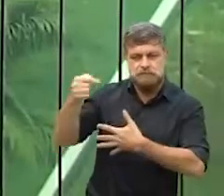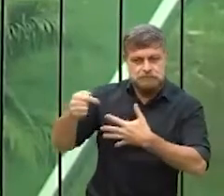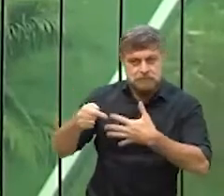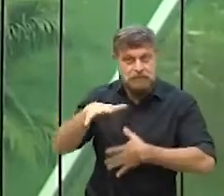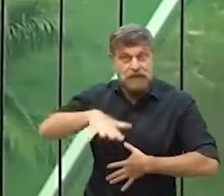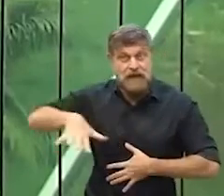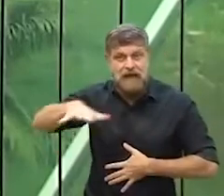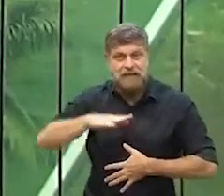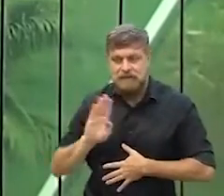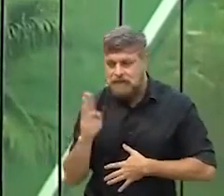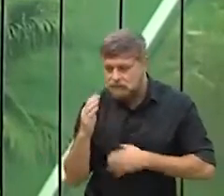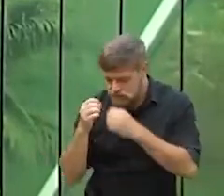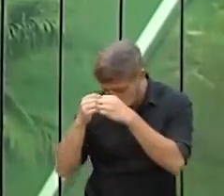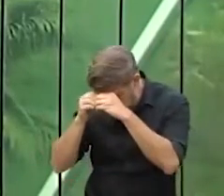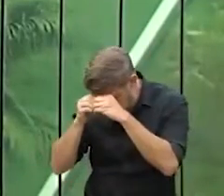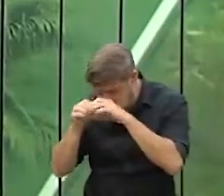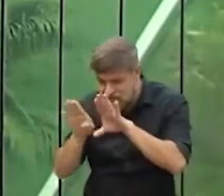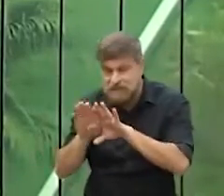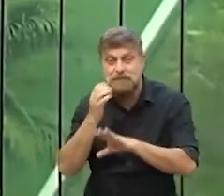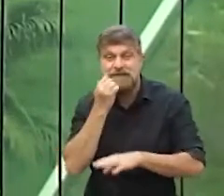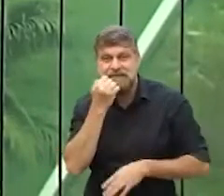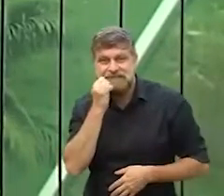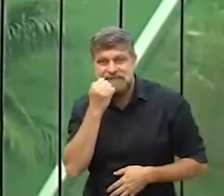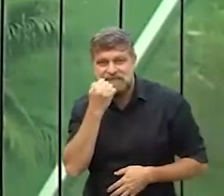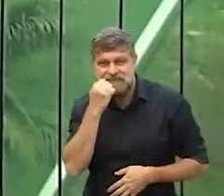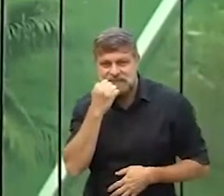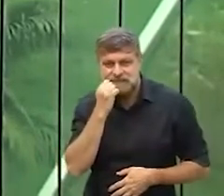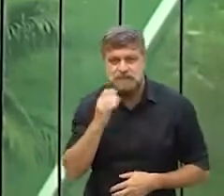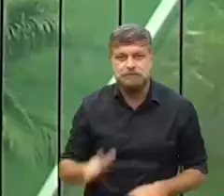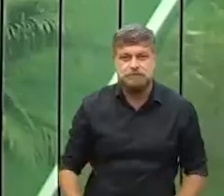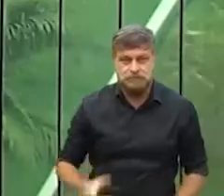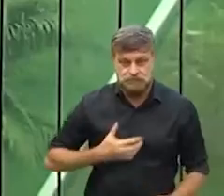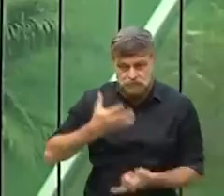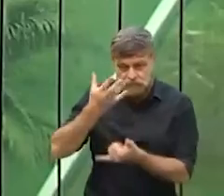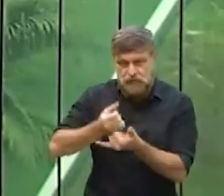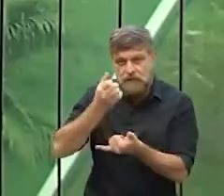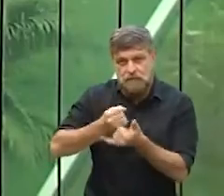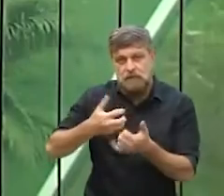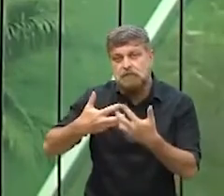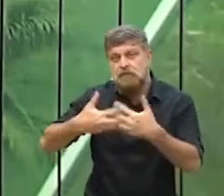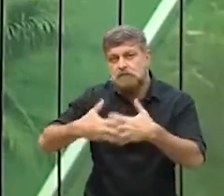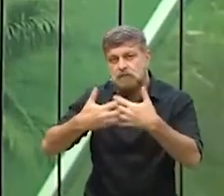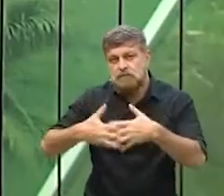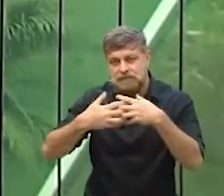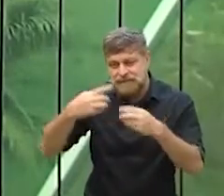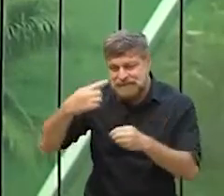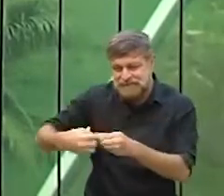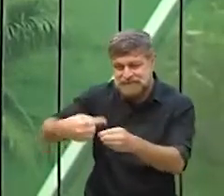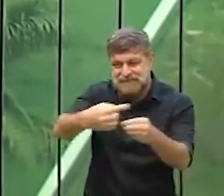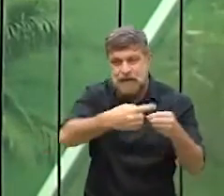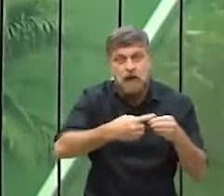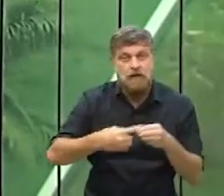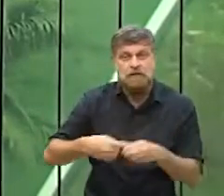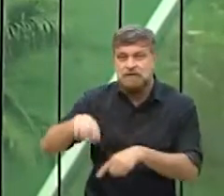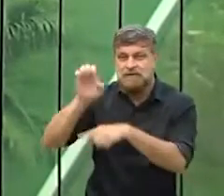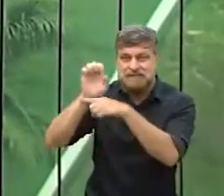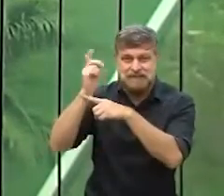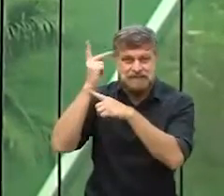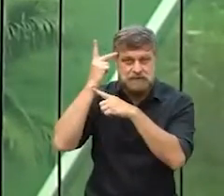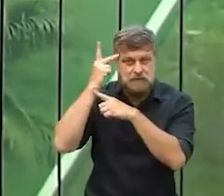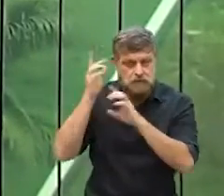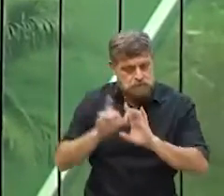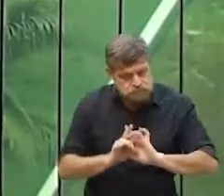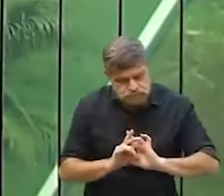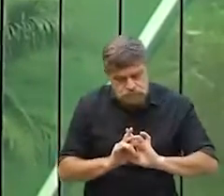utilidades, tanto para a biologia quanto para a ciência. E o mais legal é que esse app foi desenvolvido para todos os municípios do estado de São